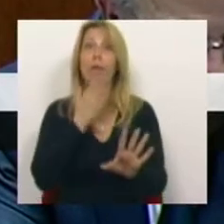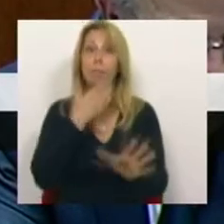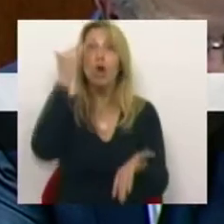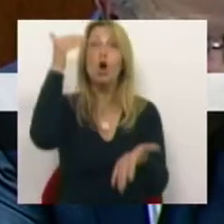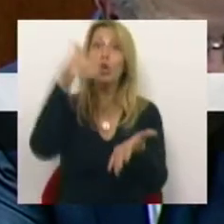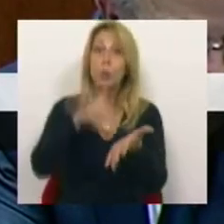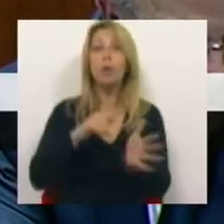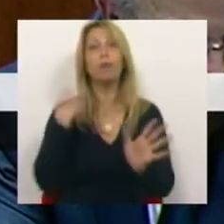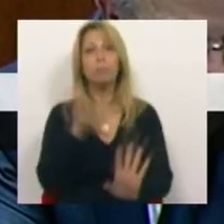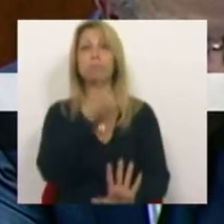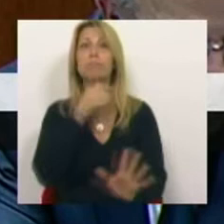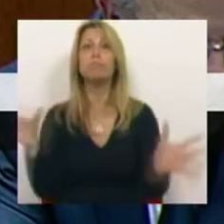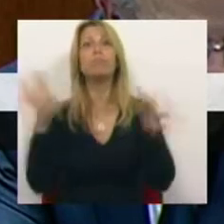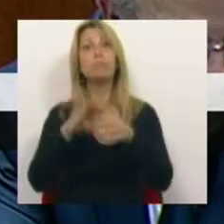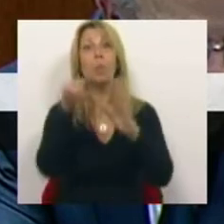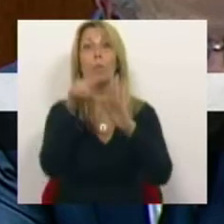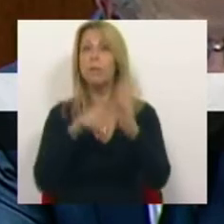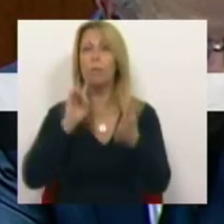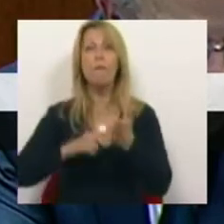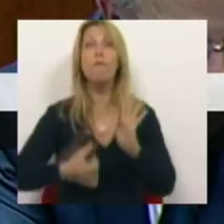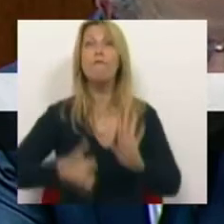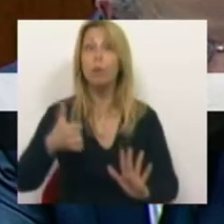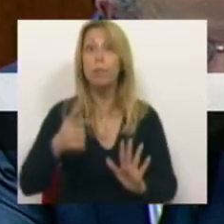a decisão de acordo com o princípio fundamental, que é